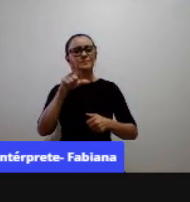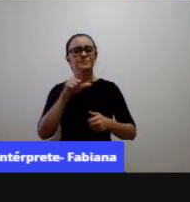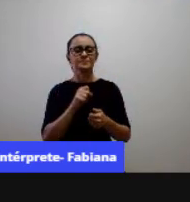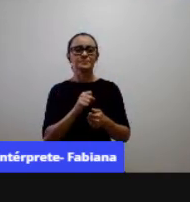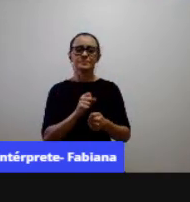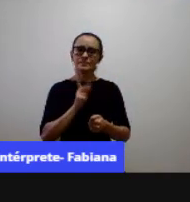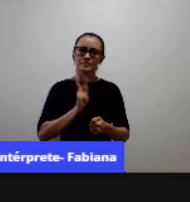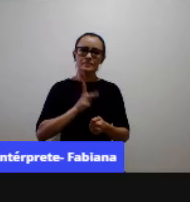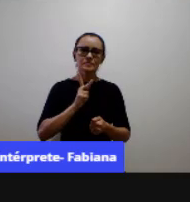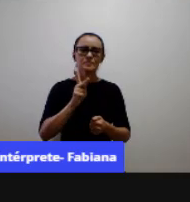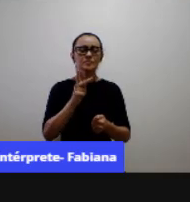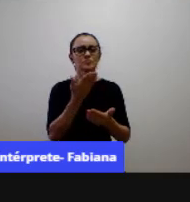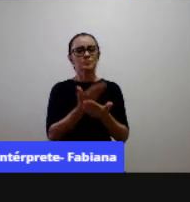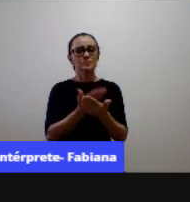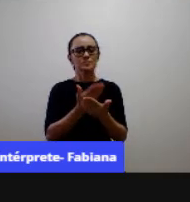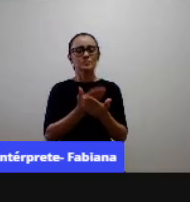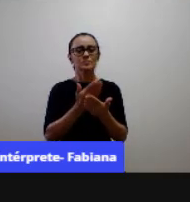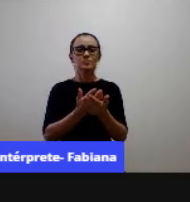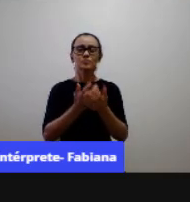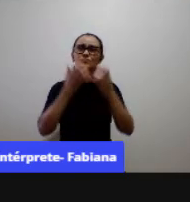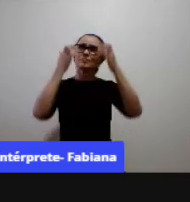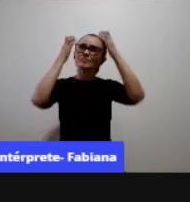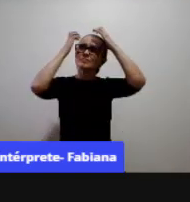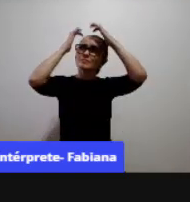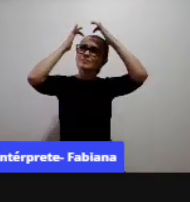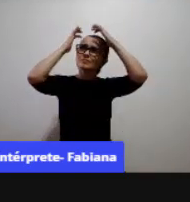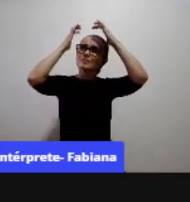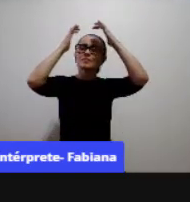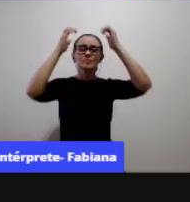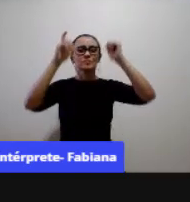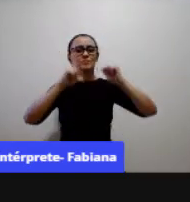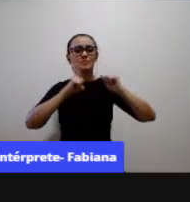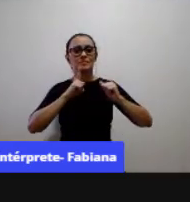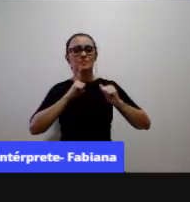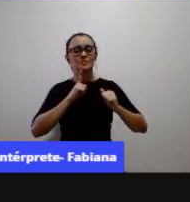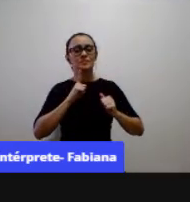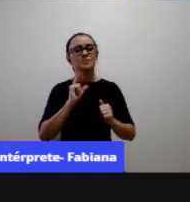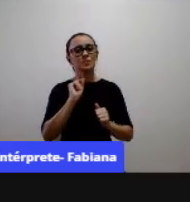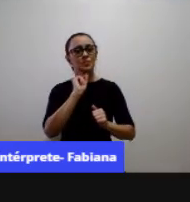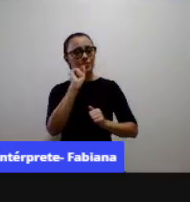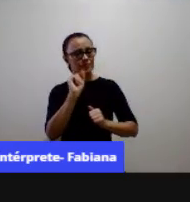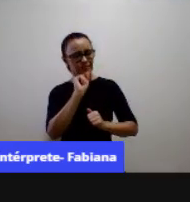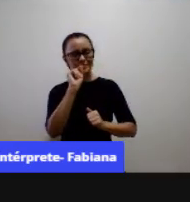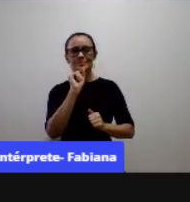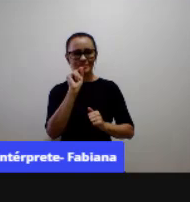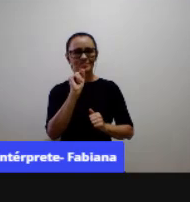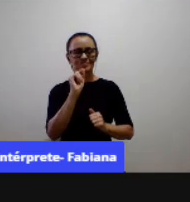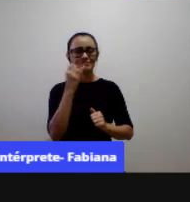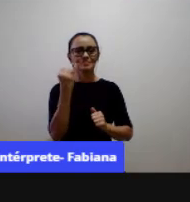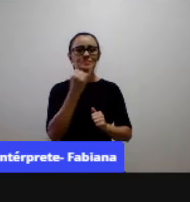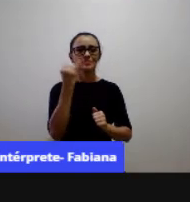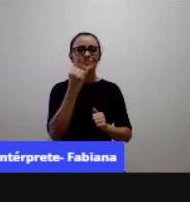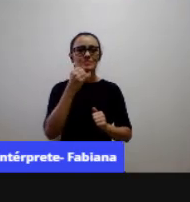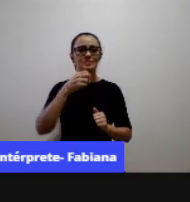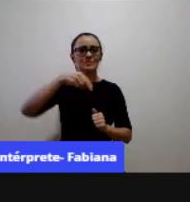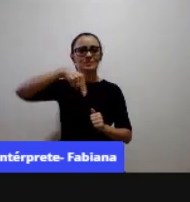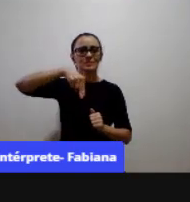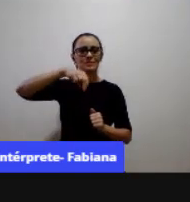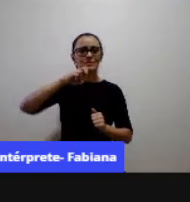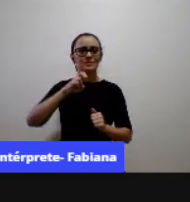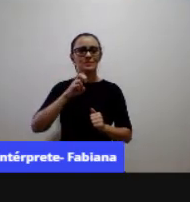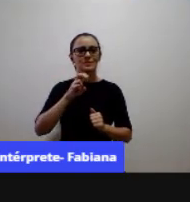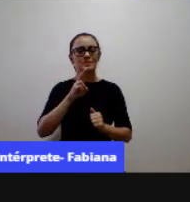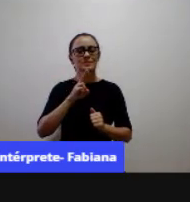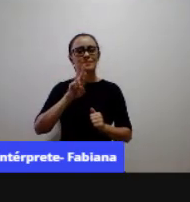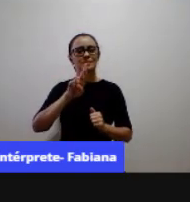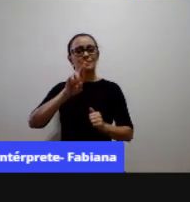cérebro, você estuda que nós temos aí uma situação que nos favorece muito. A neuroplasticidade, que